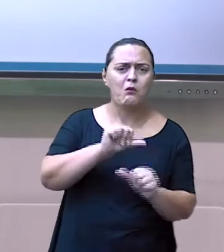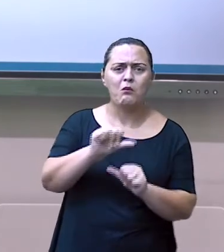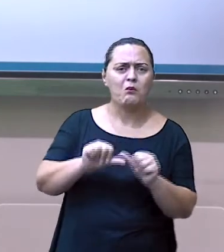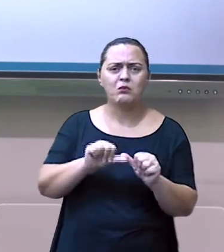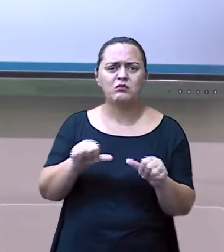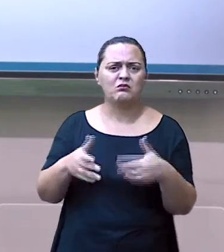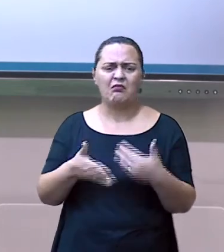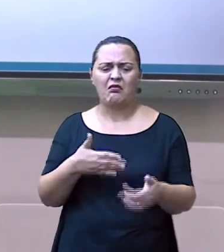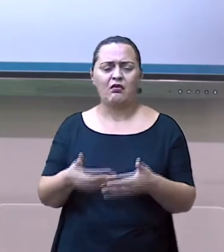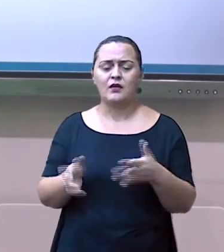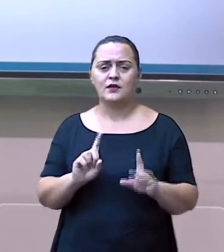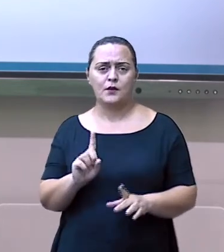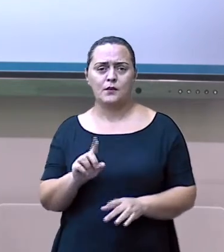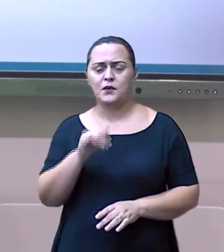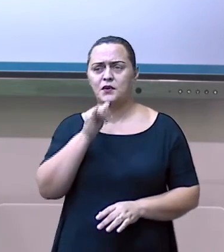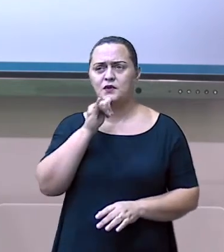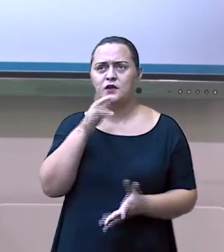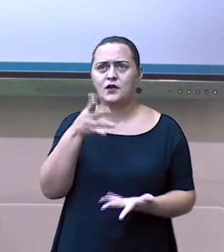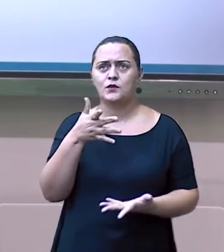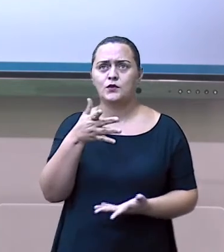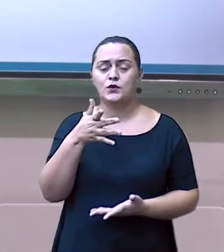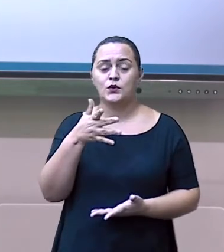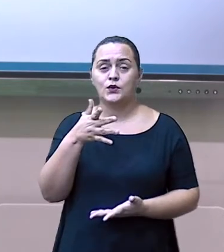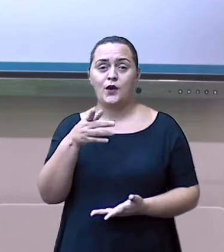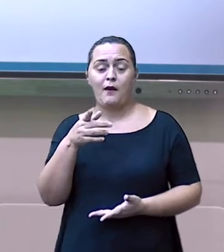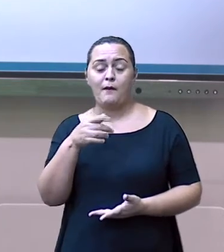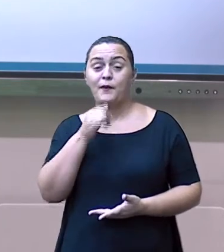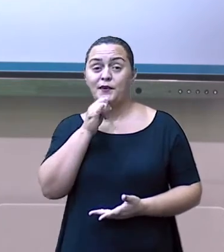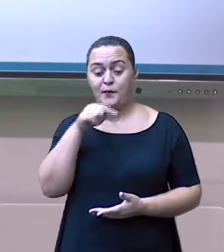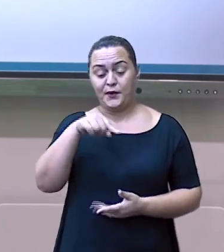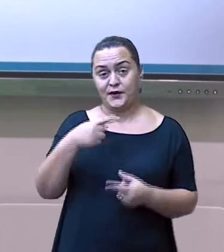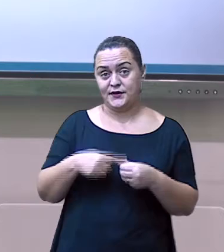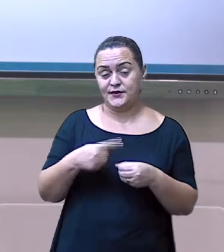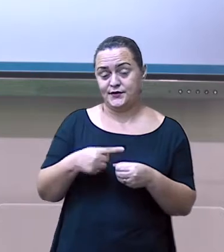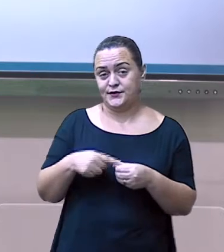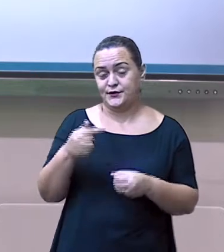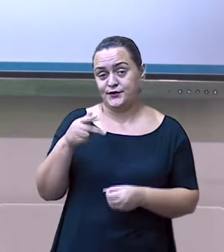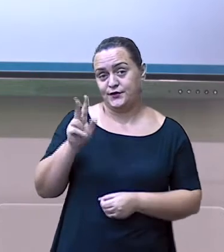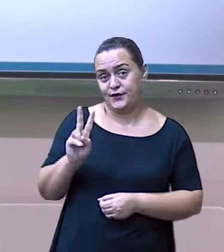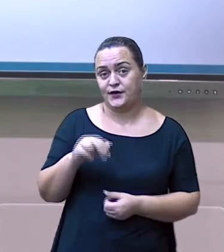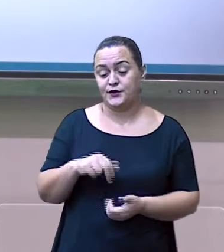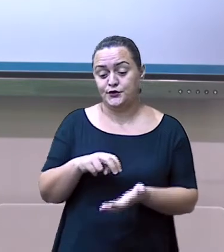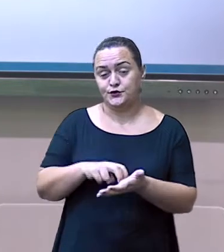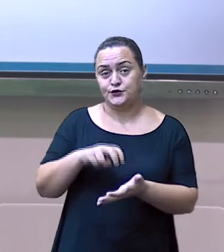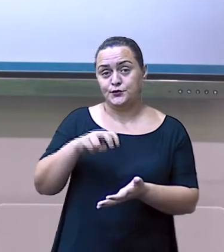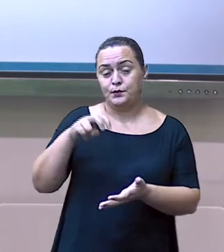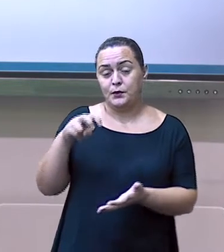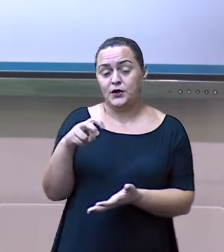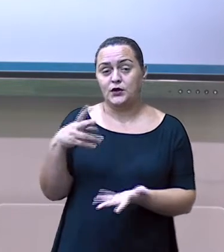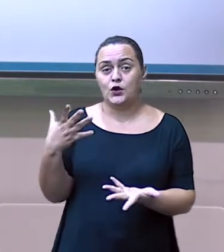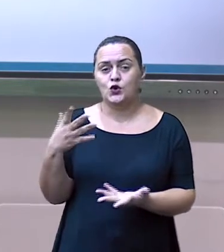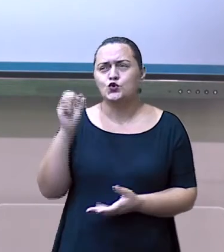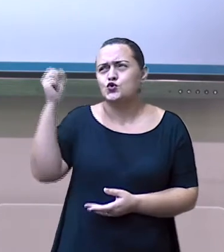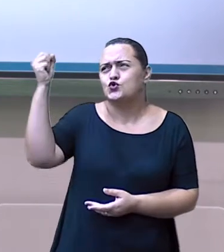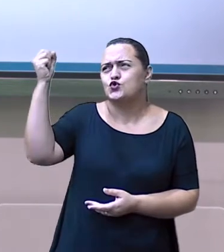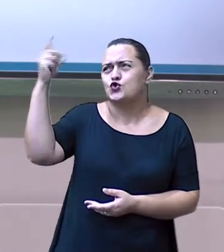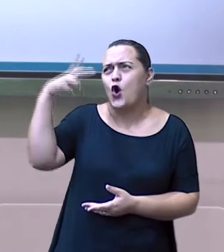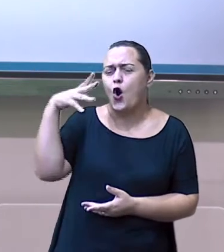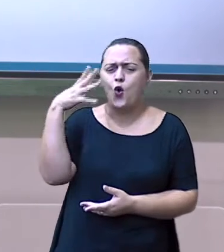o sol está lindo e maravilhoso. Valadarense que sabe muito bem o que é isso. Tá?